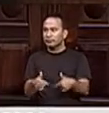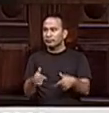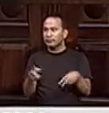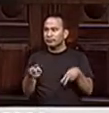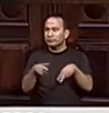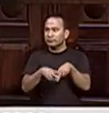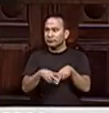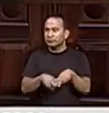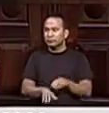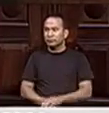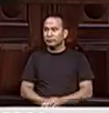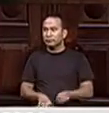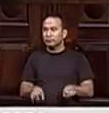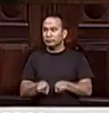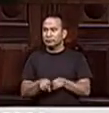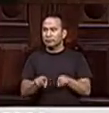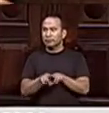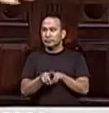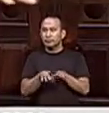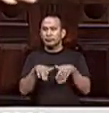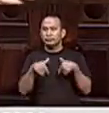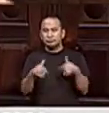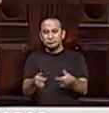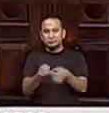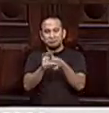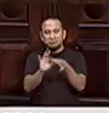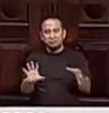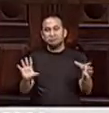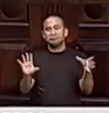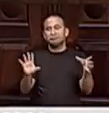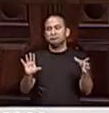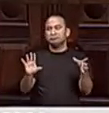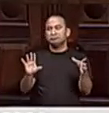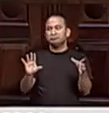prisão também expede o de soltura.